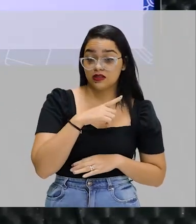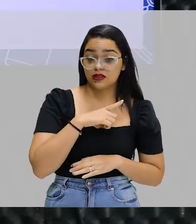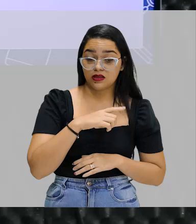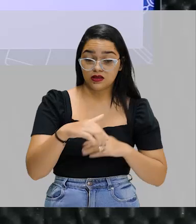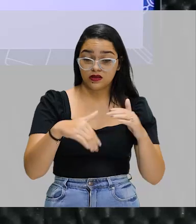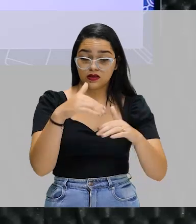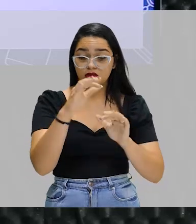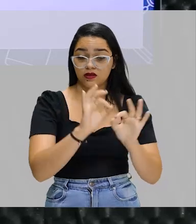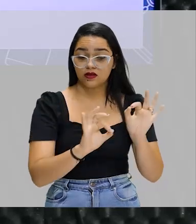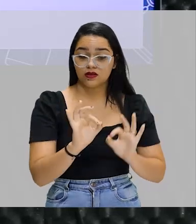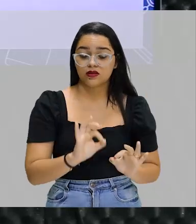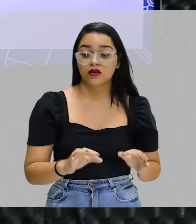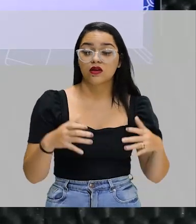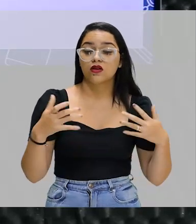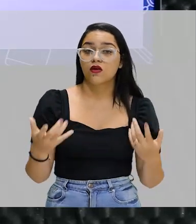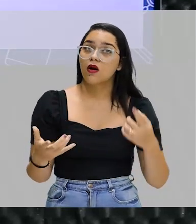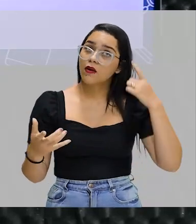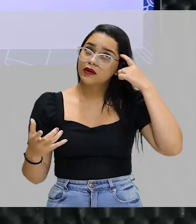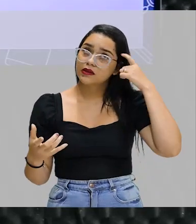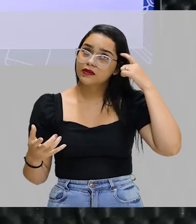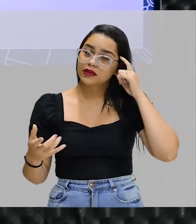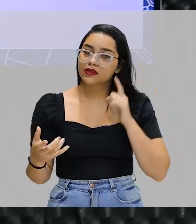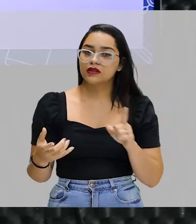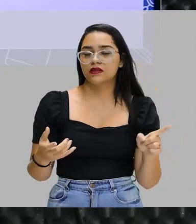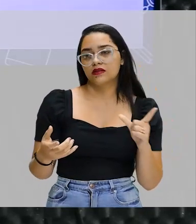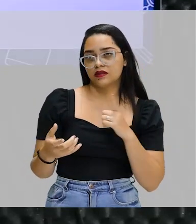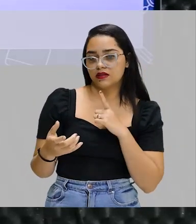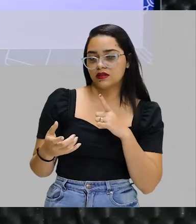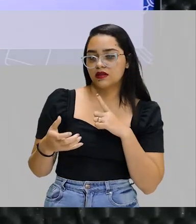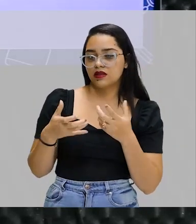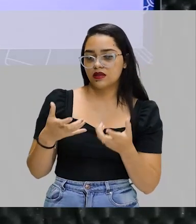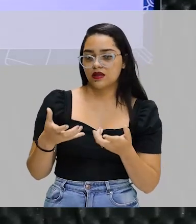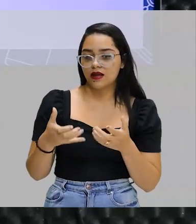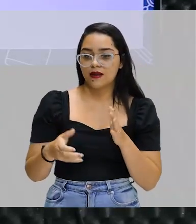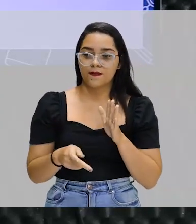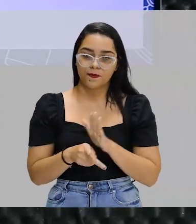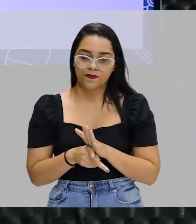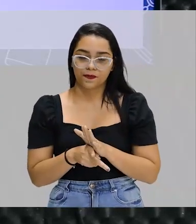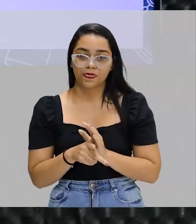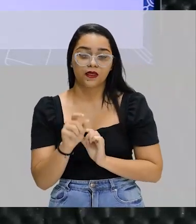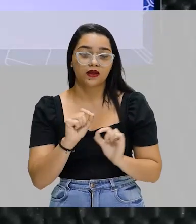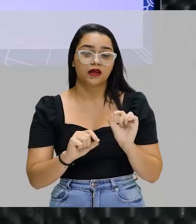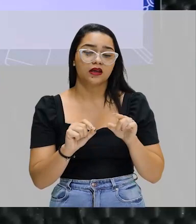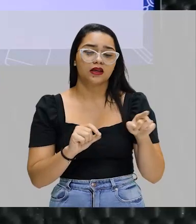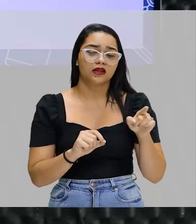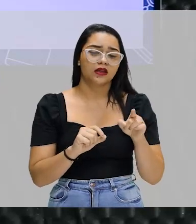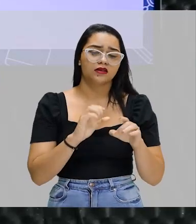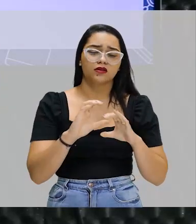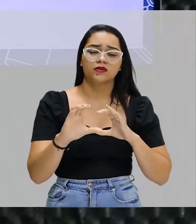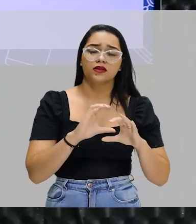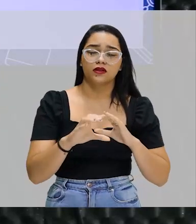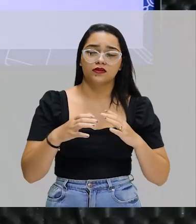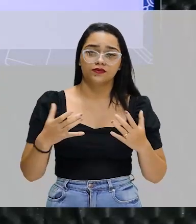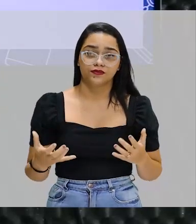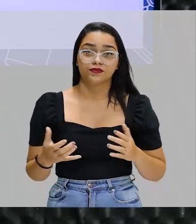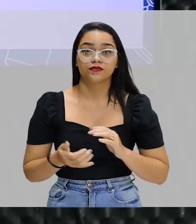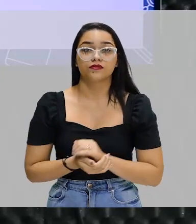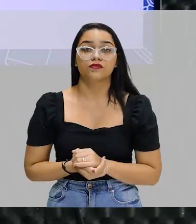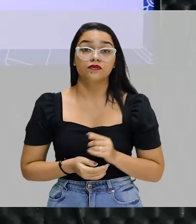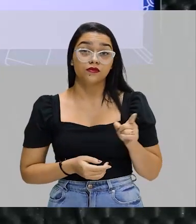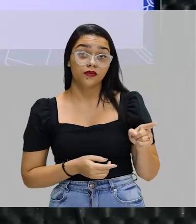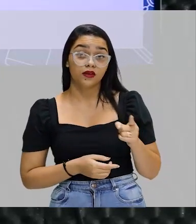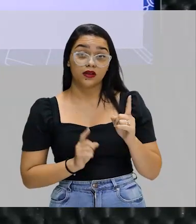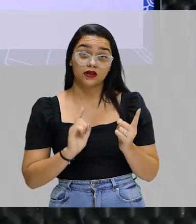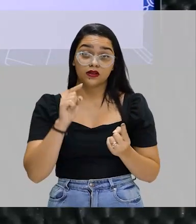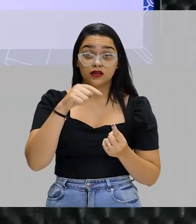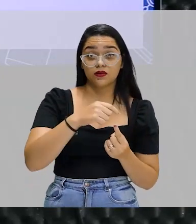e um receptor. Qual é a ideia que esse emissor quer transmitir para o receptor quando ele está se comunicando? Então, com base nessa